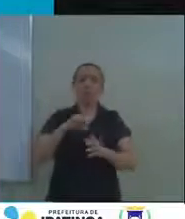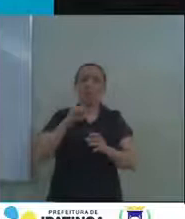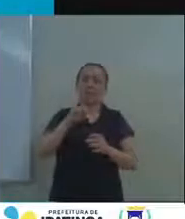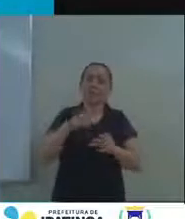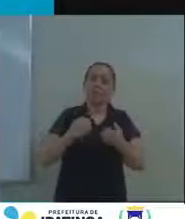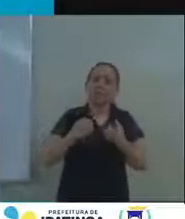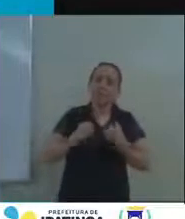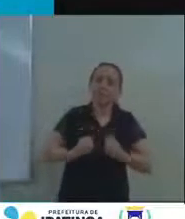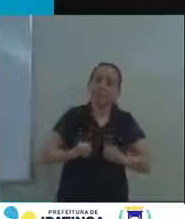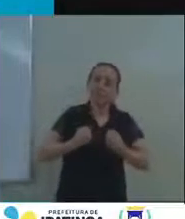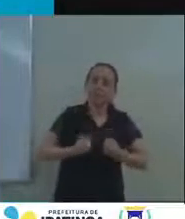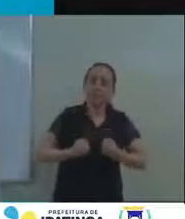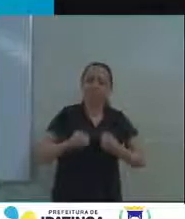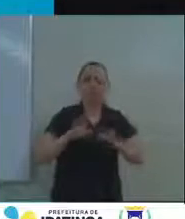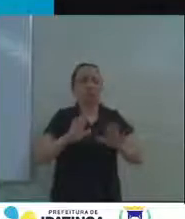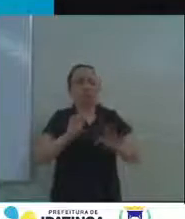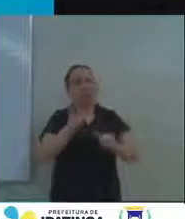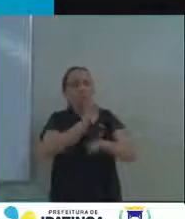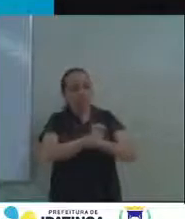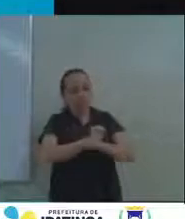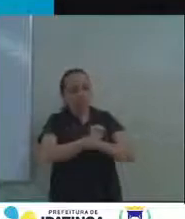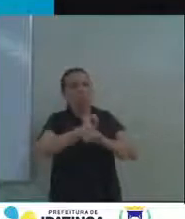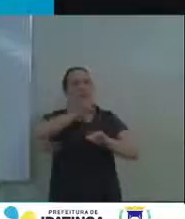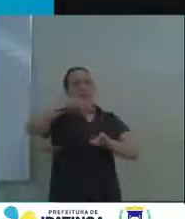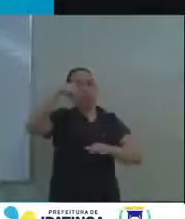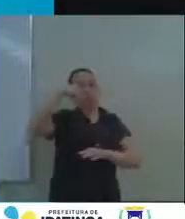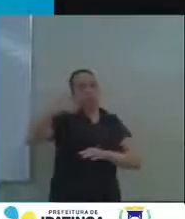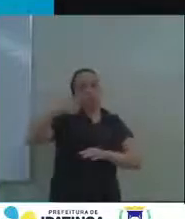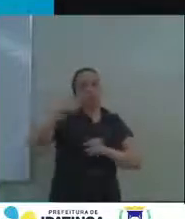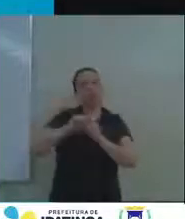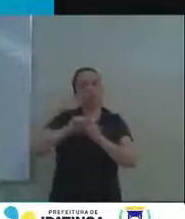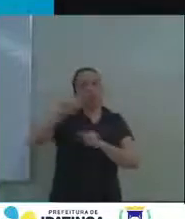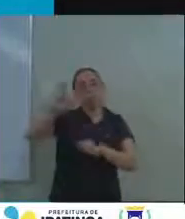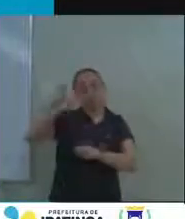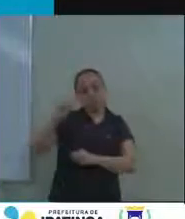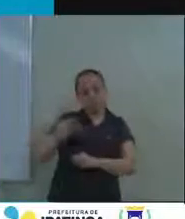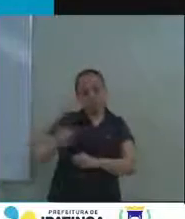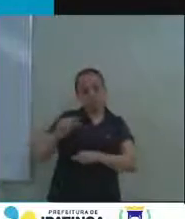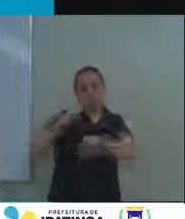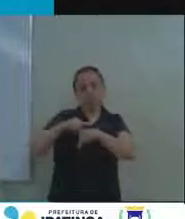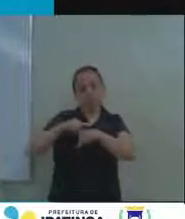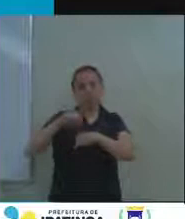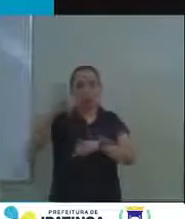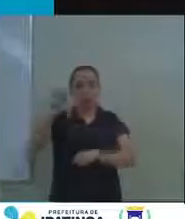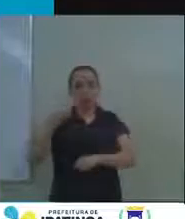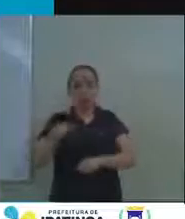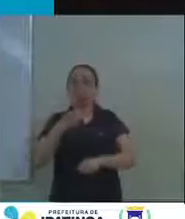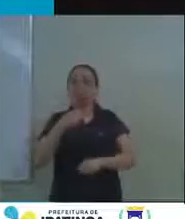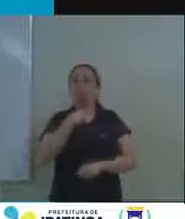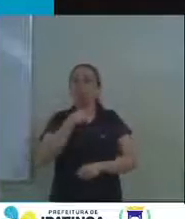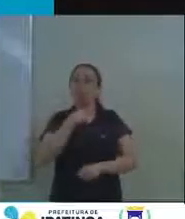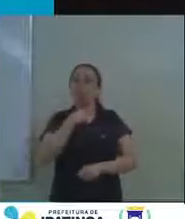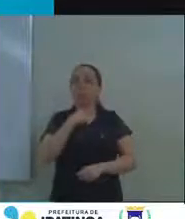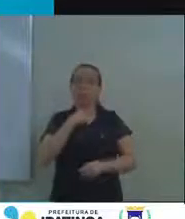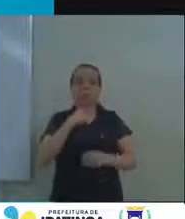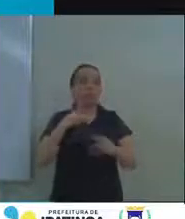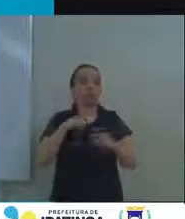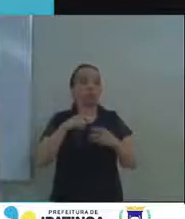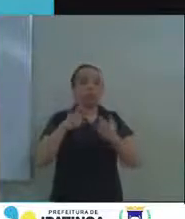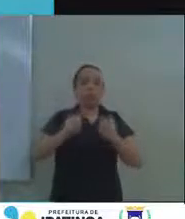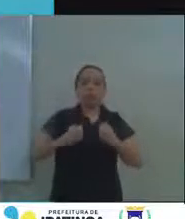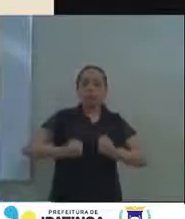para e na próxima vez diminua o tempo do exercício, observando que não pode ter tensão,